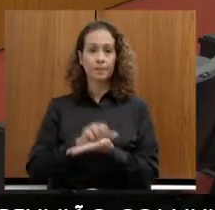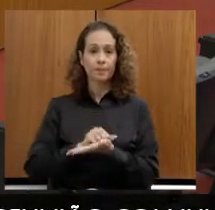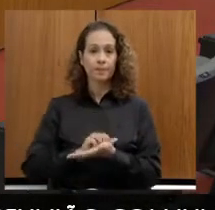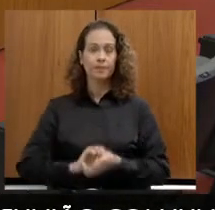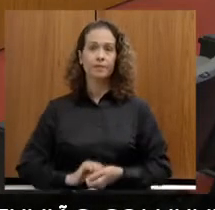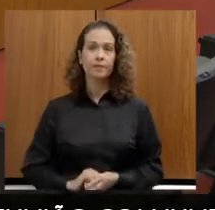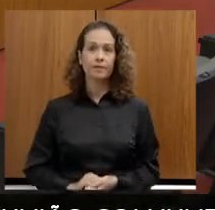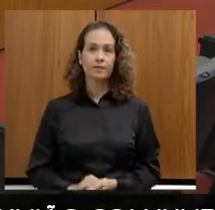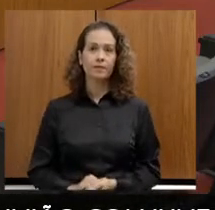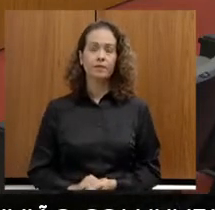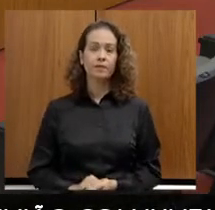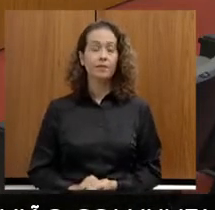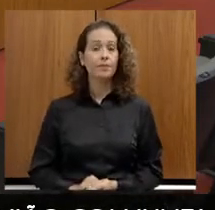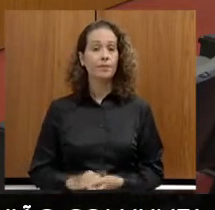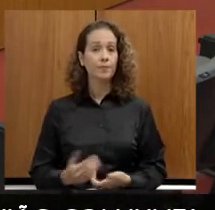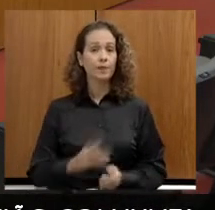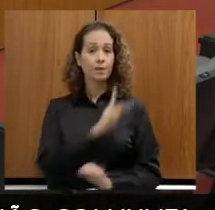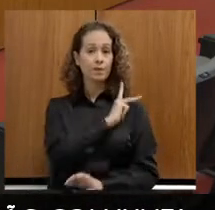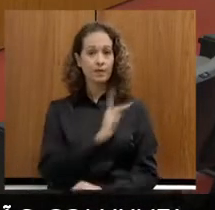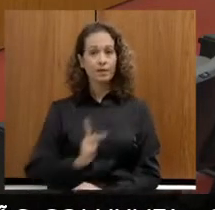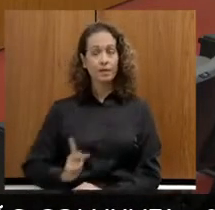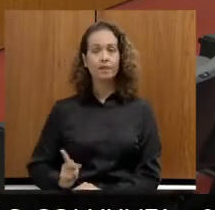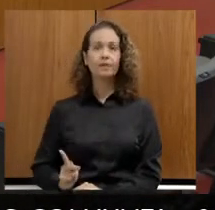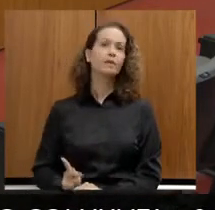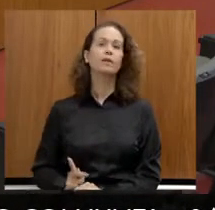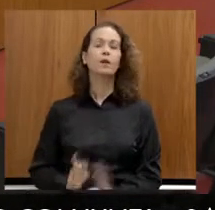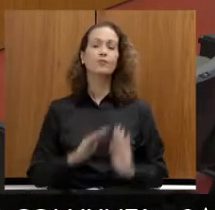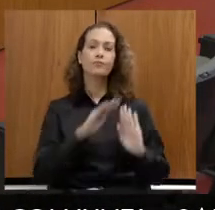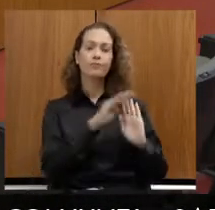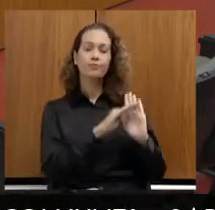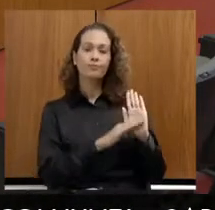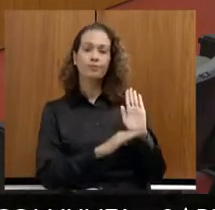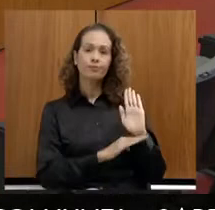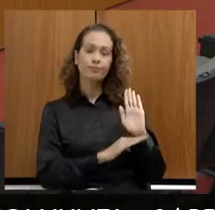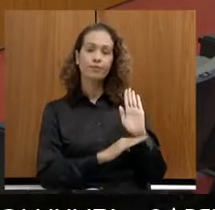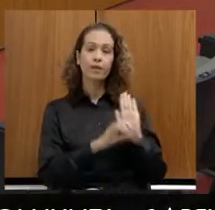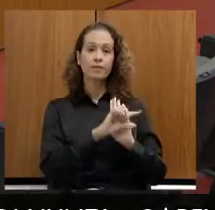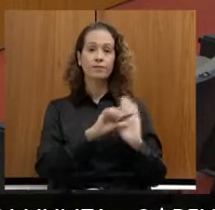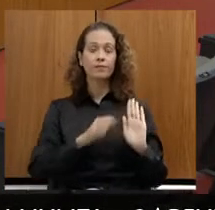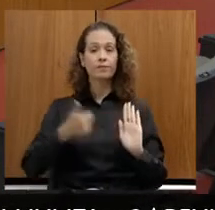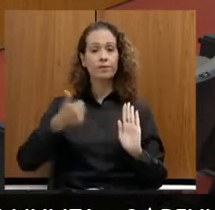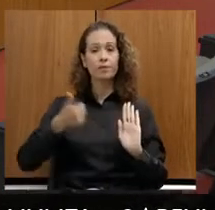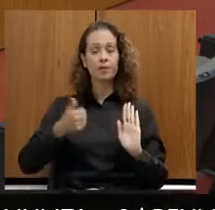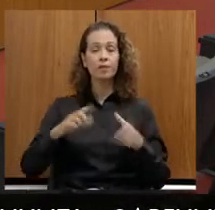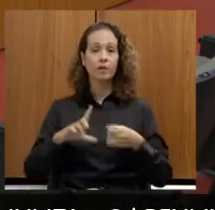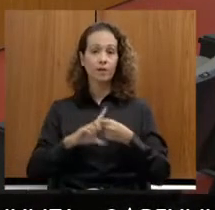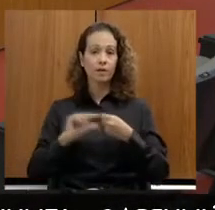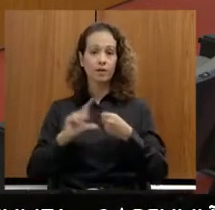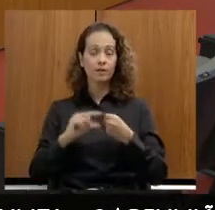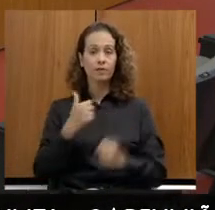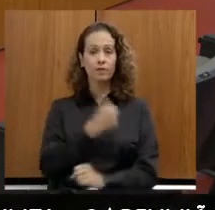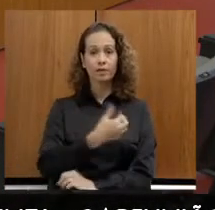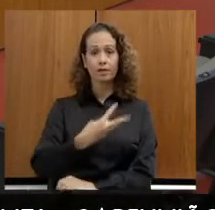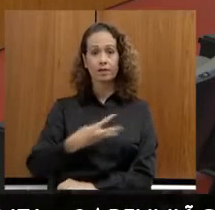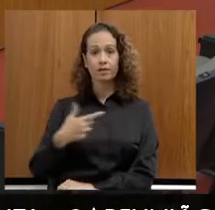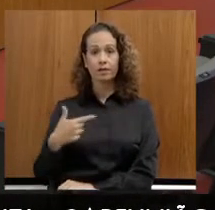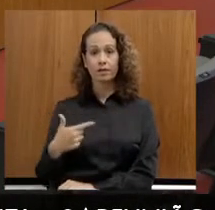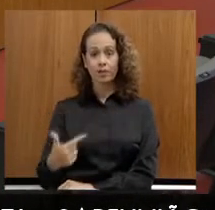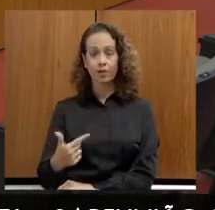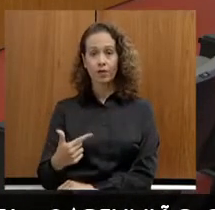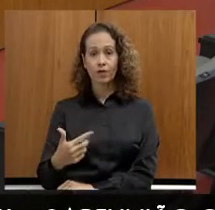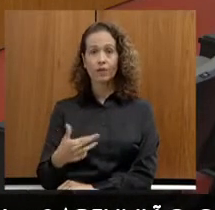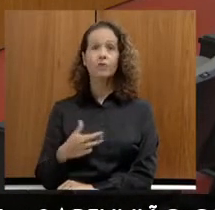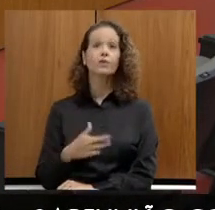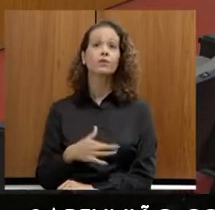A presidência, nos termos do parágrafo 1º do artigo 132 do Regimento